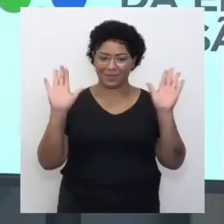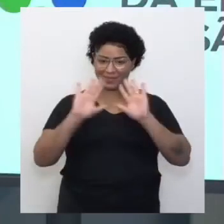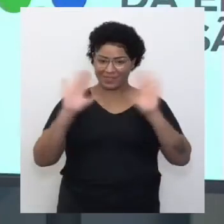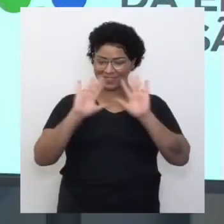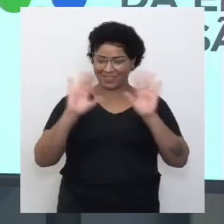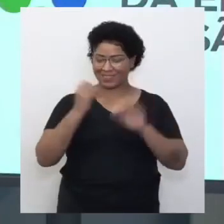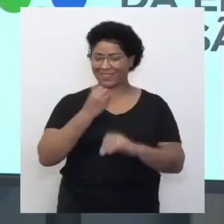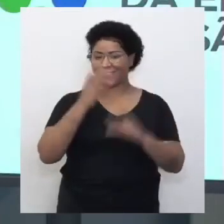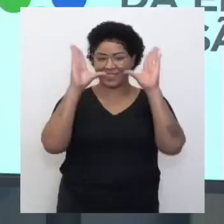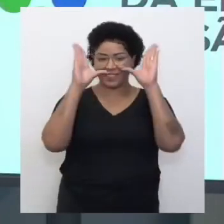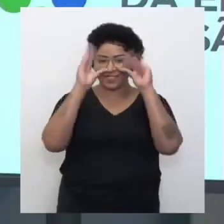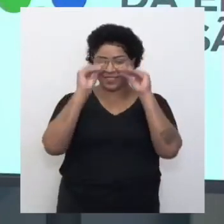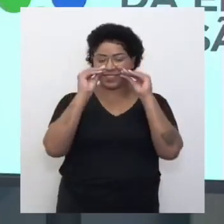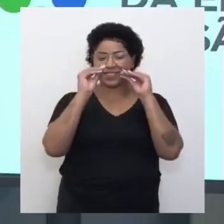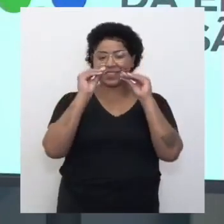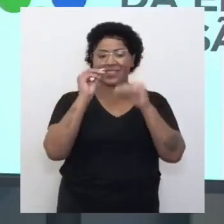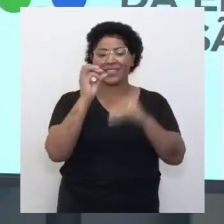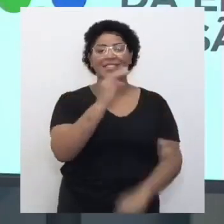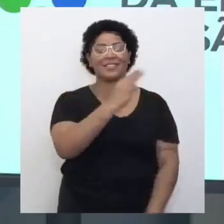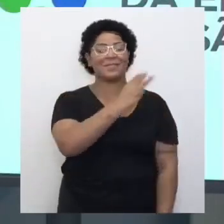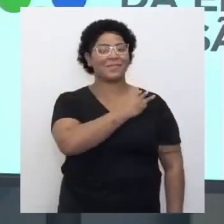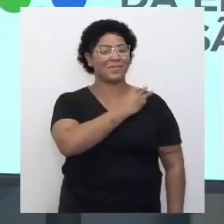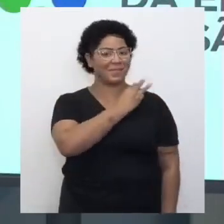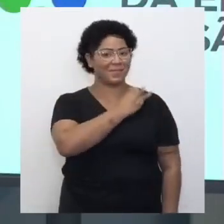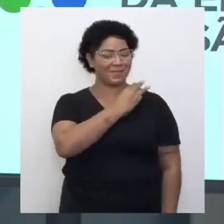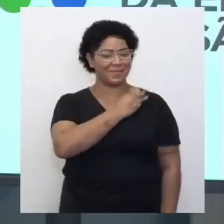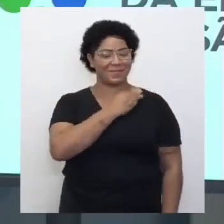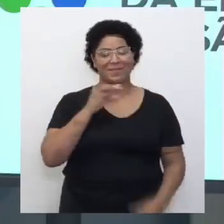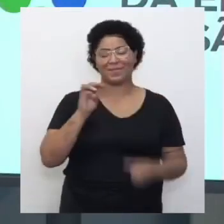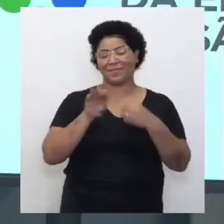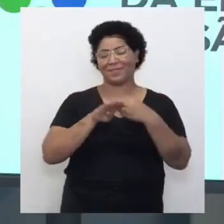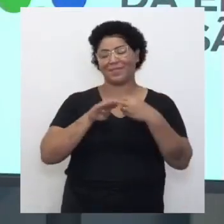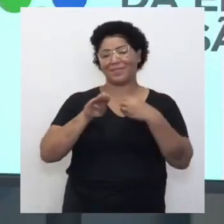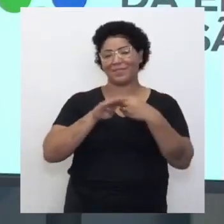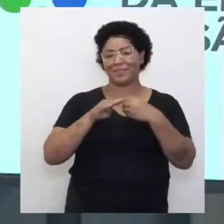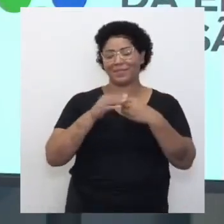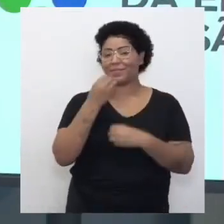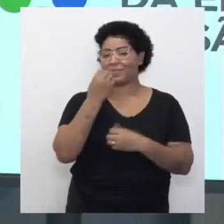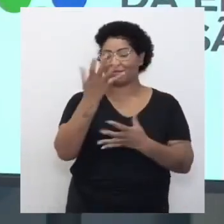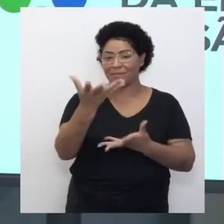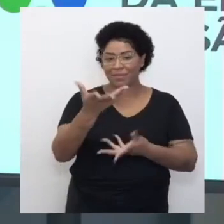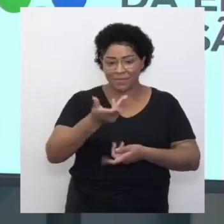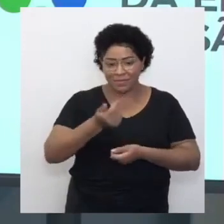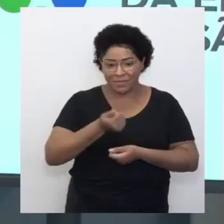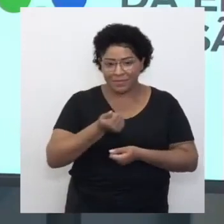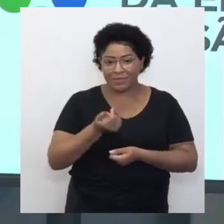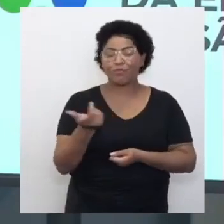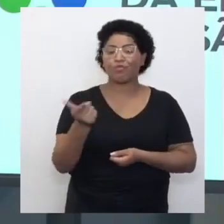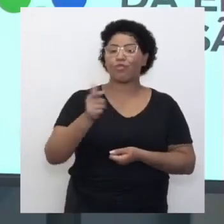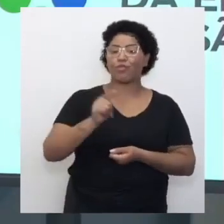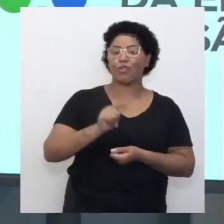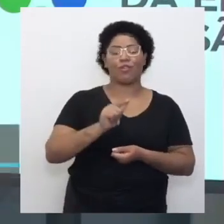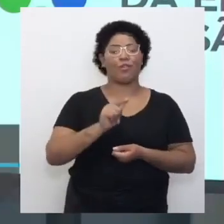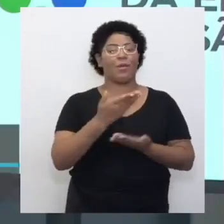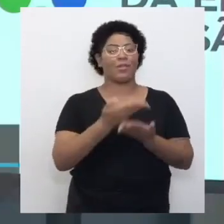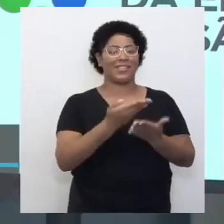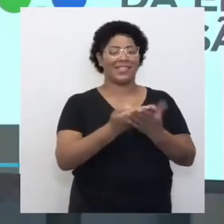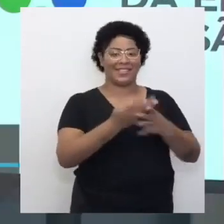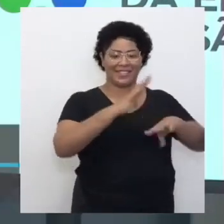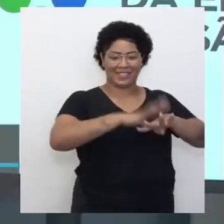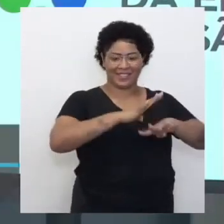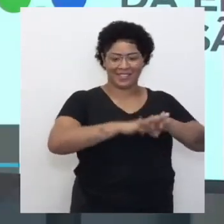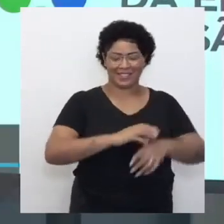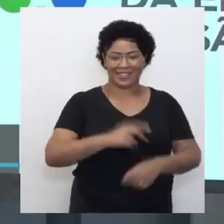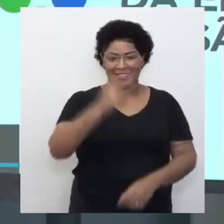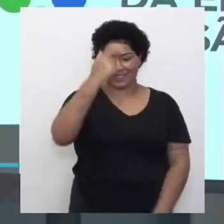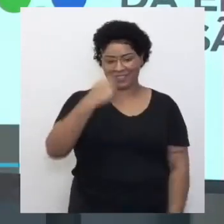Olá, boa noite, alunos da terceira série do ensino médio. Sejam todos bem-vindos a mais uma aula de matemática. Eu